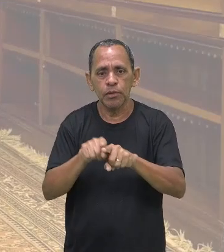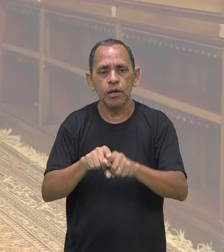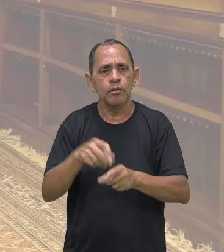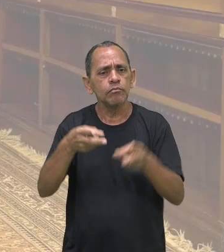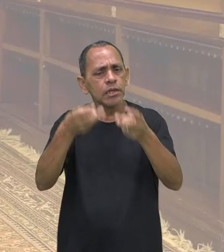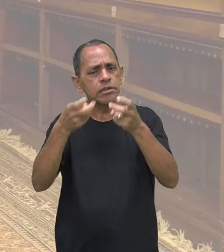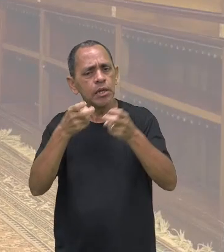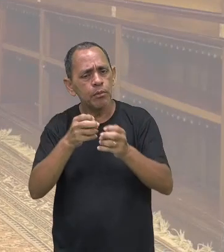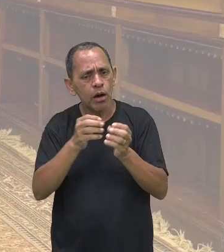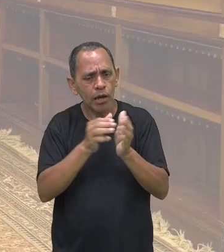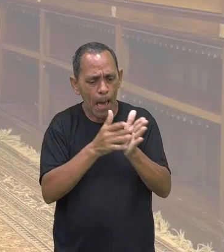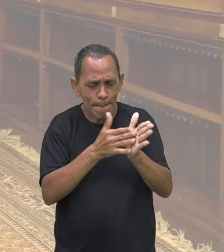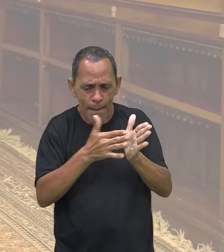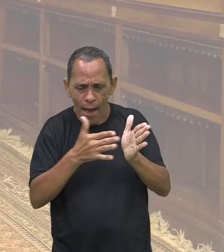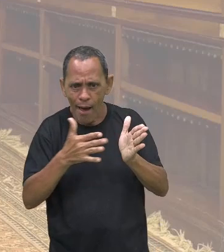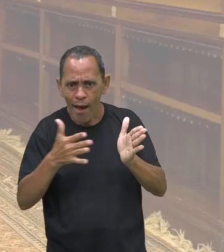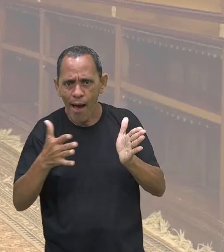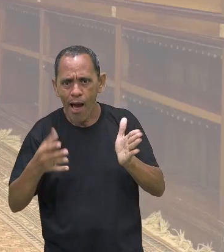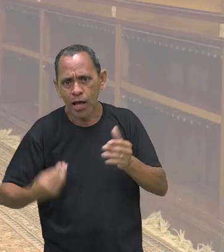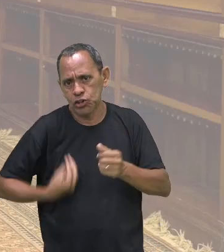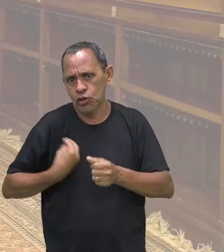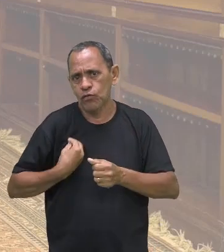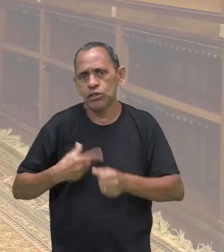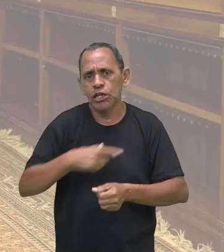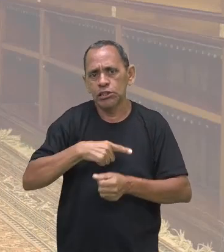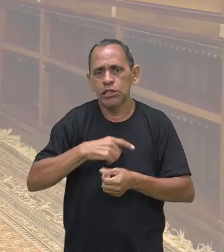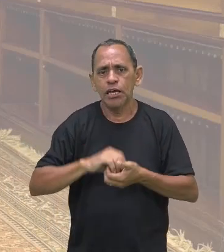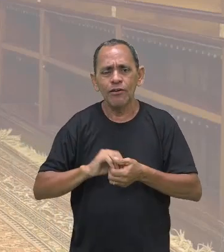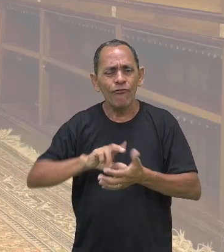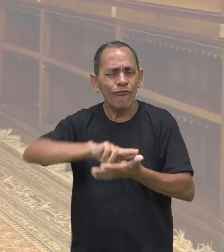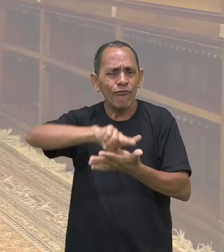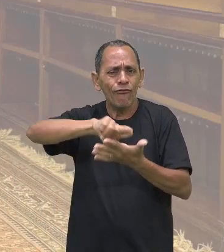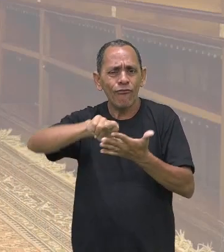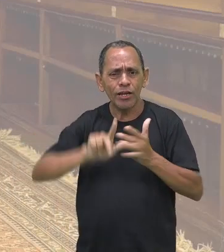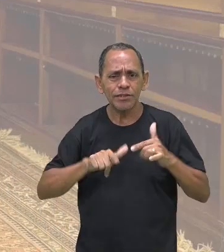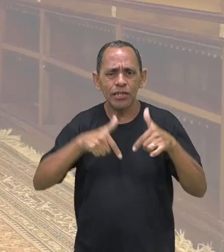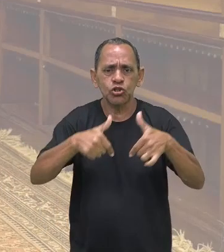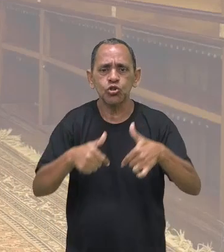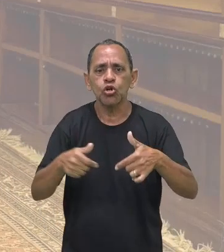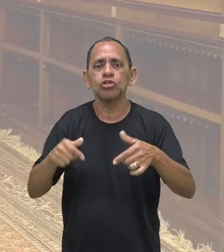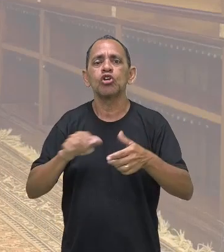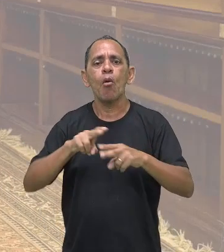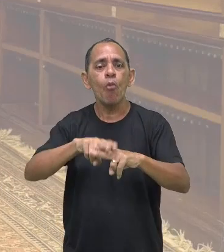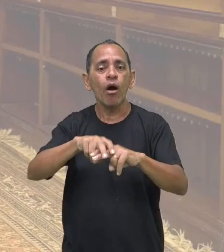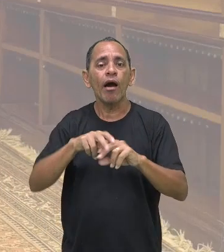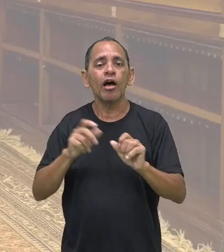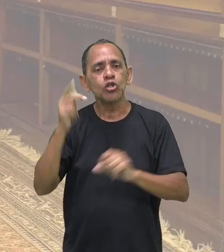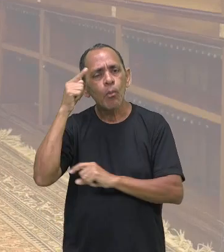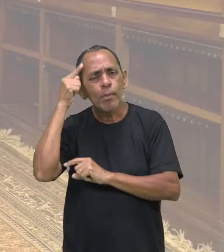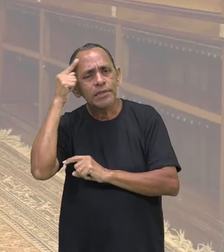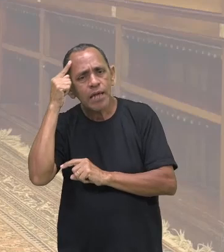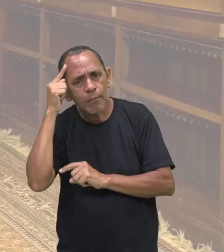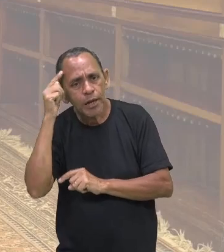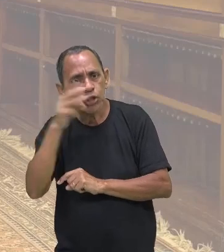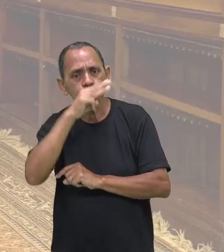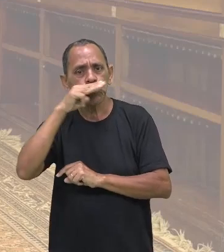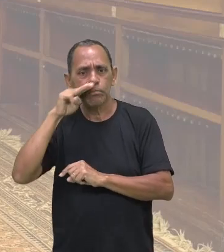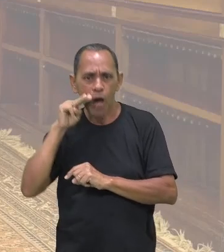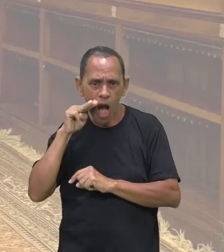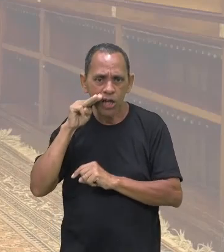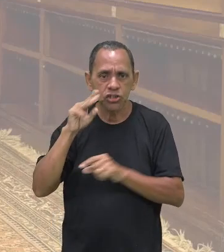vida, ela tem, assim, muitas ações por conta do seu pensamento marxista, o